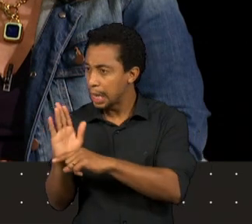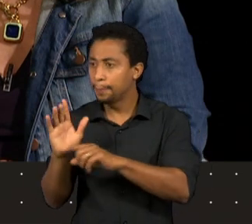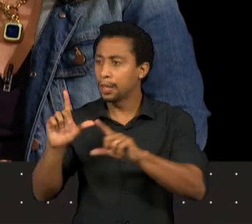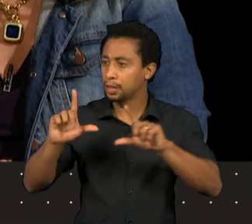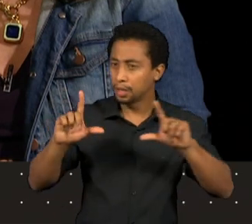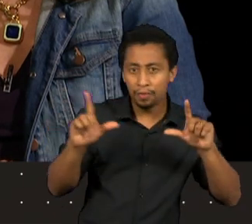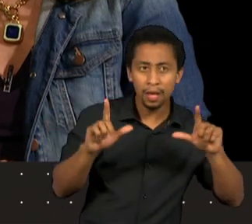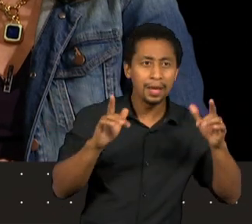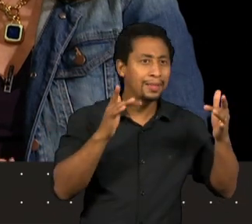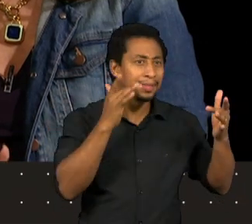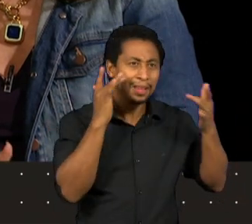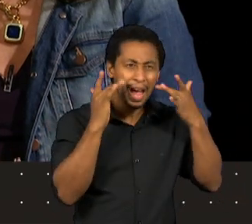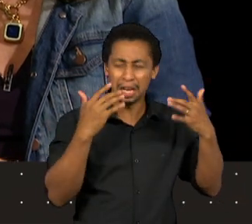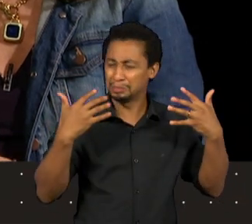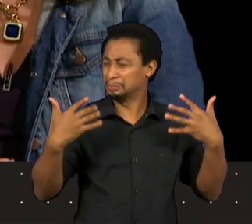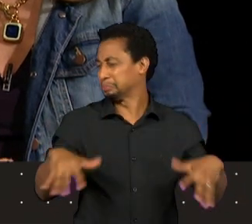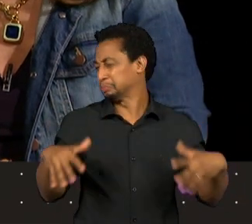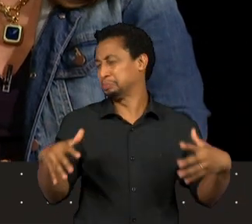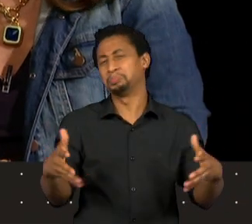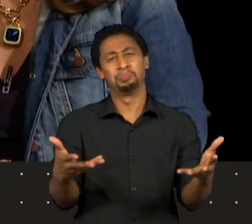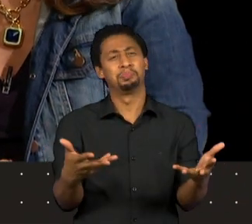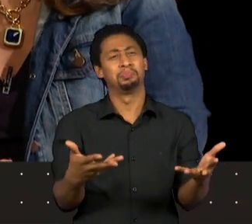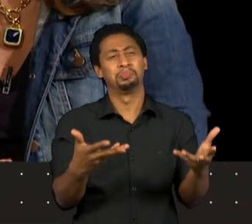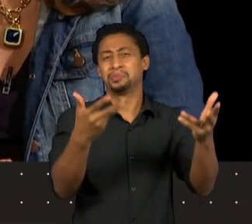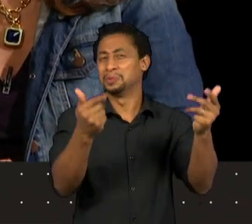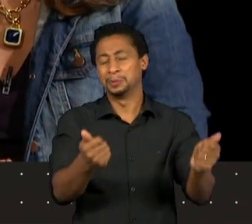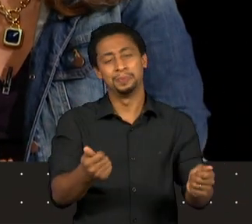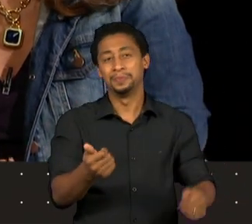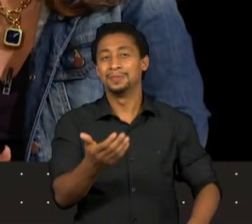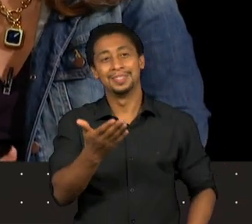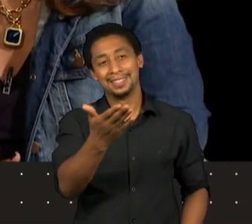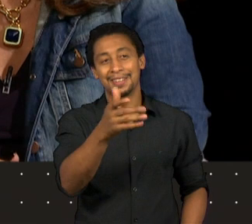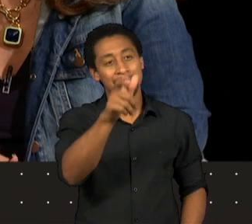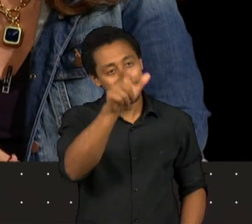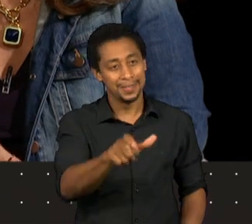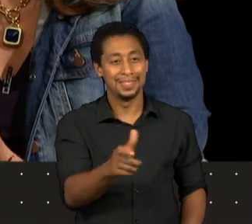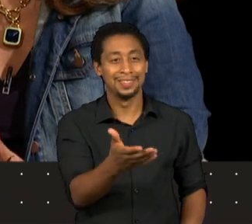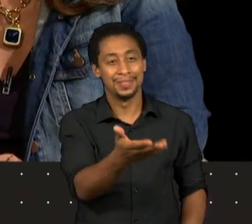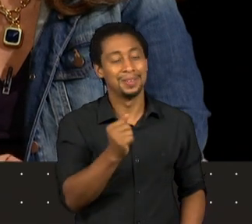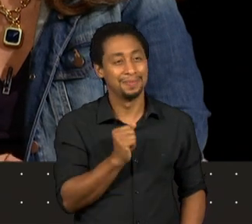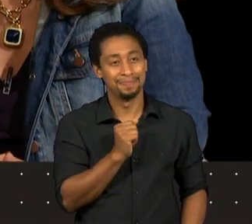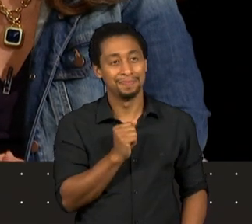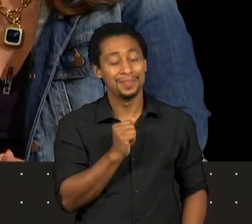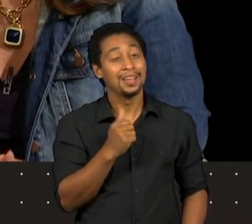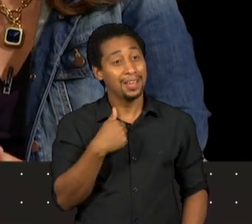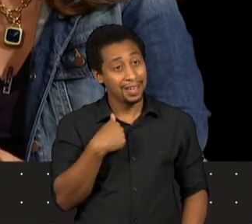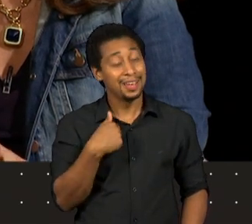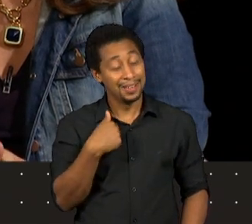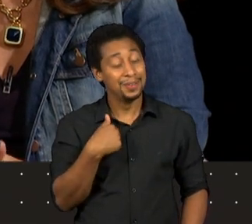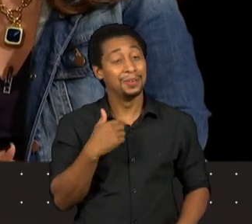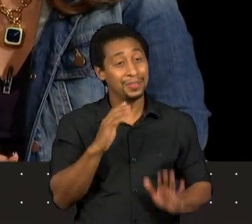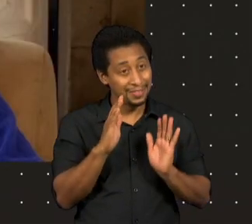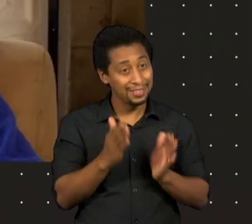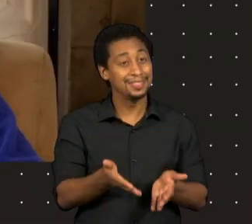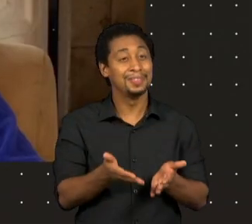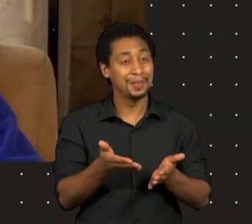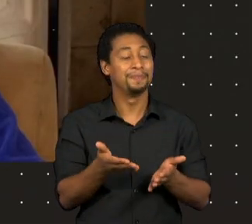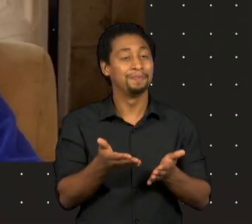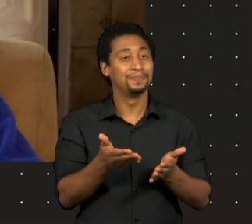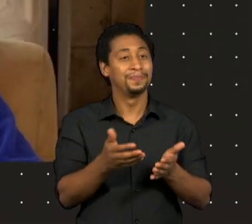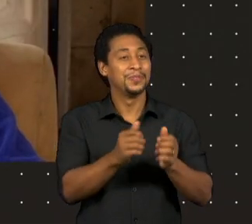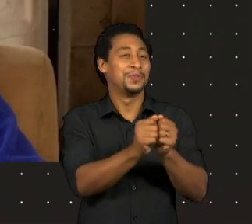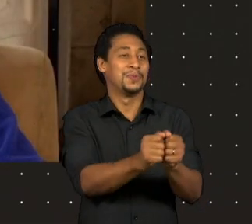Uma pessoa que, bom, basta eu dizer que eu vim passar 4 dias com Mayara em